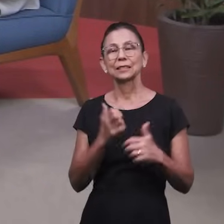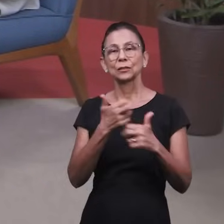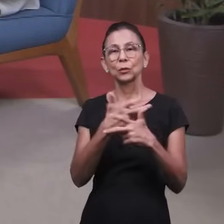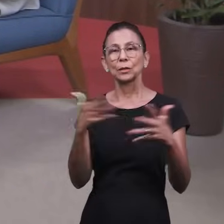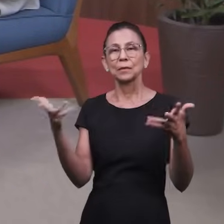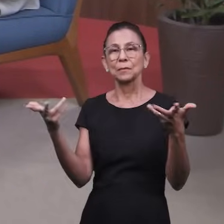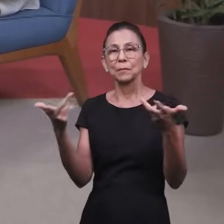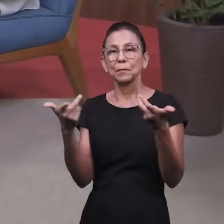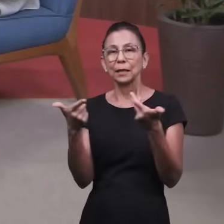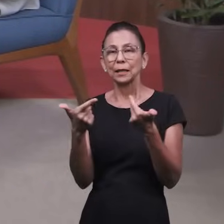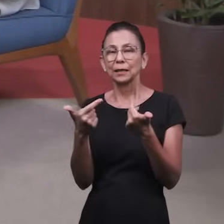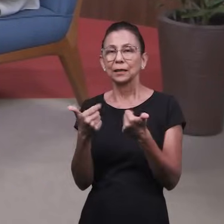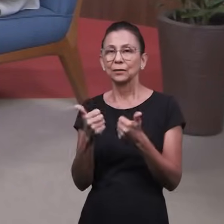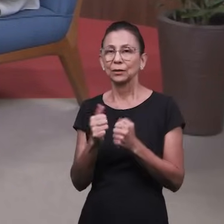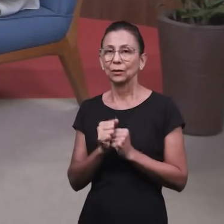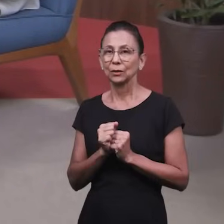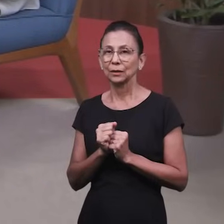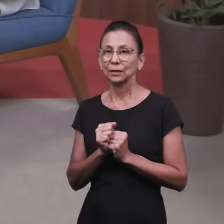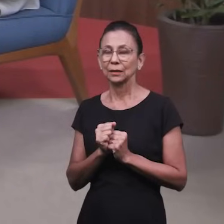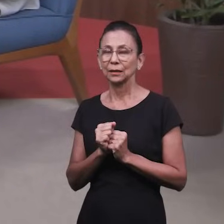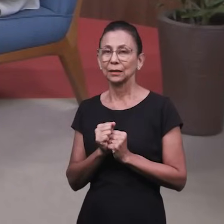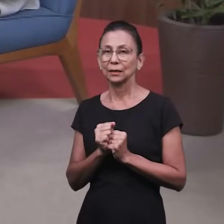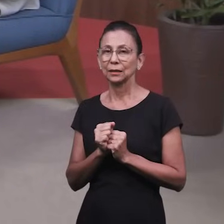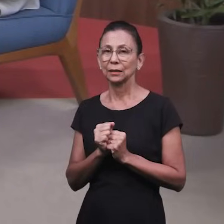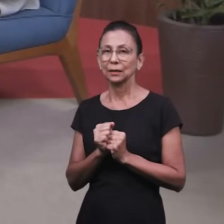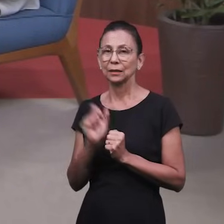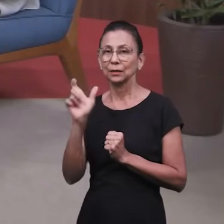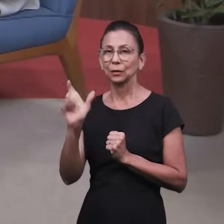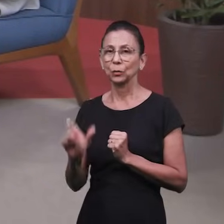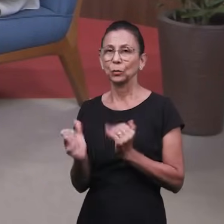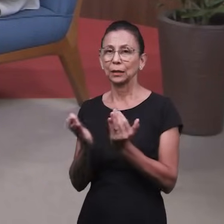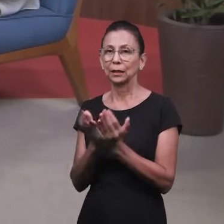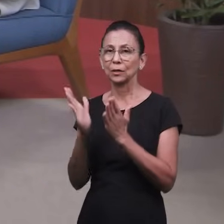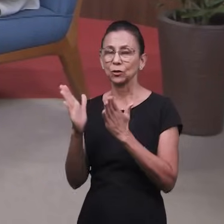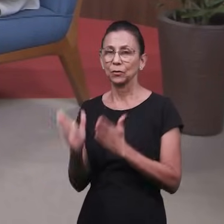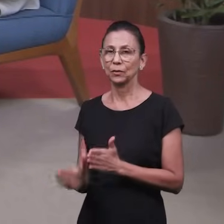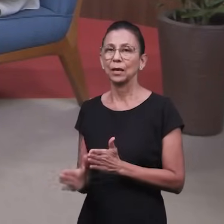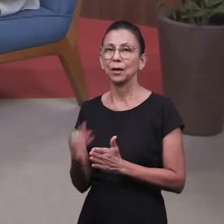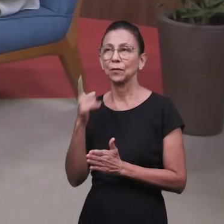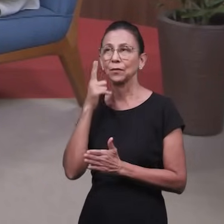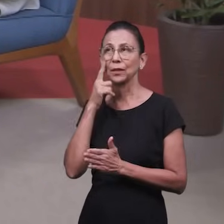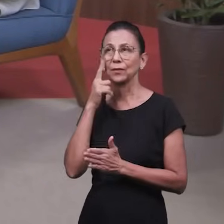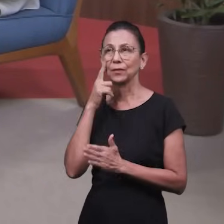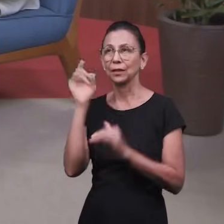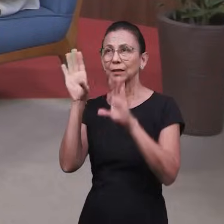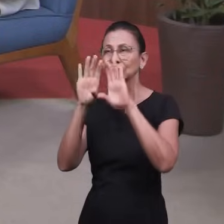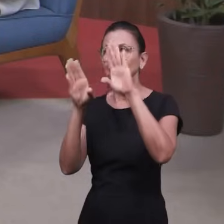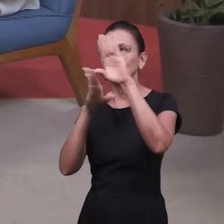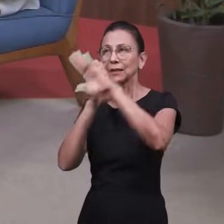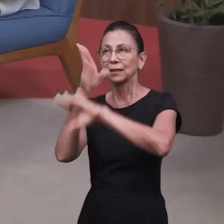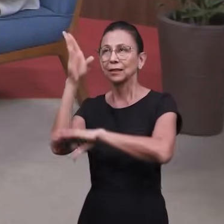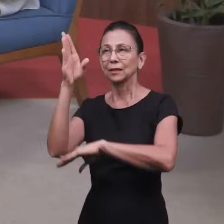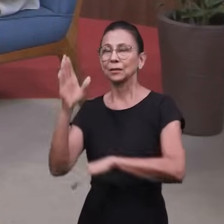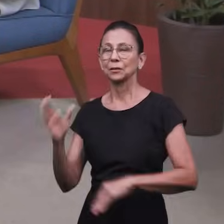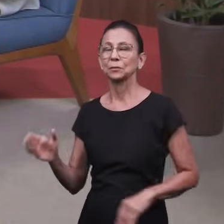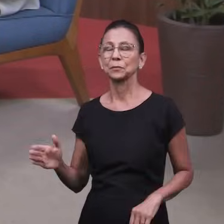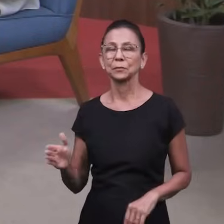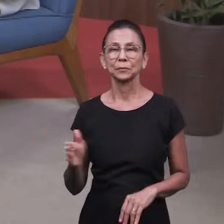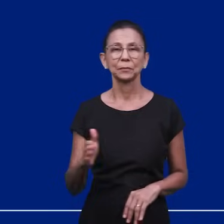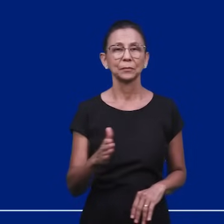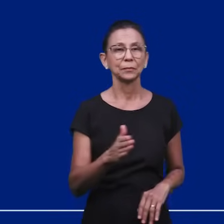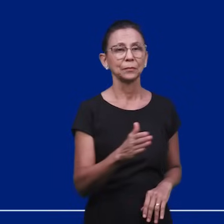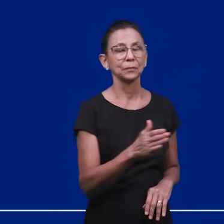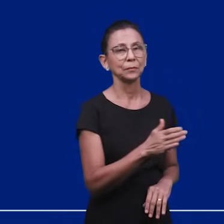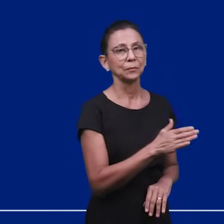ver aqui algumas dessas maravilhas em Cantares capítulo 7, verso 13. O texto diz o